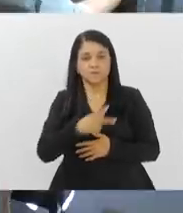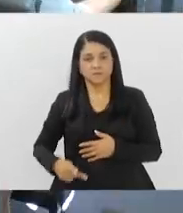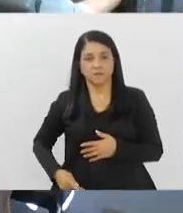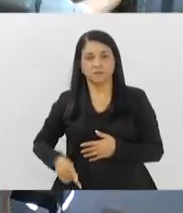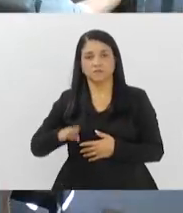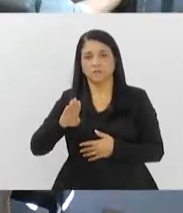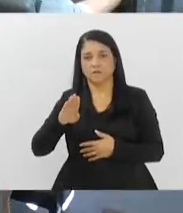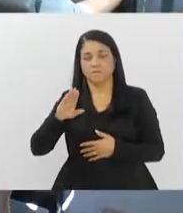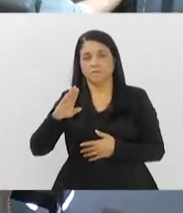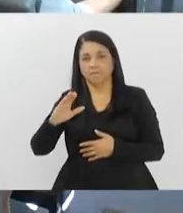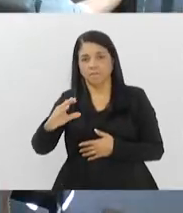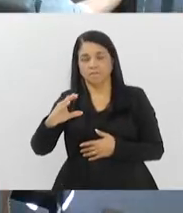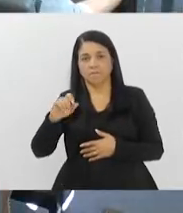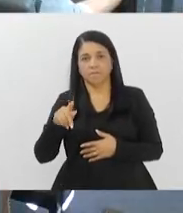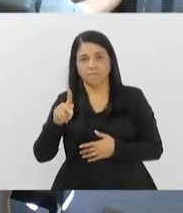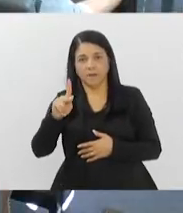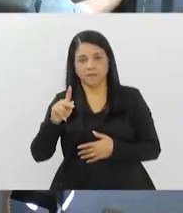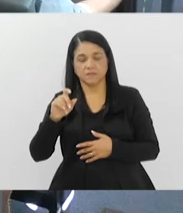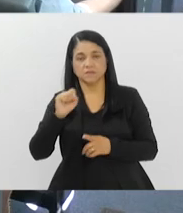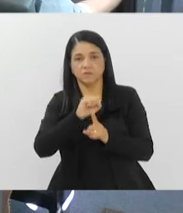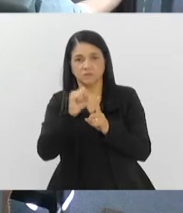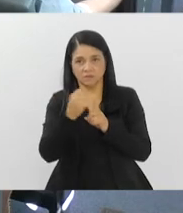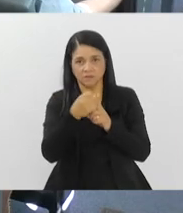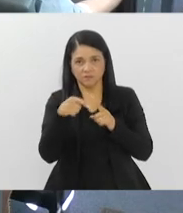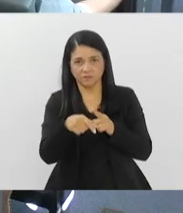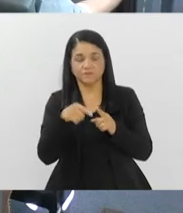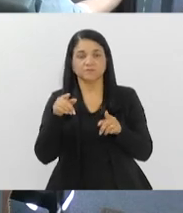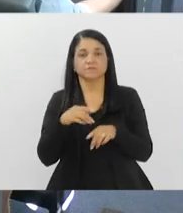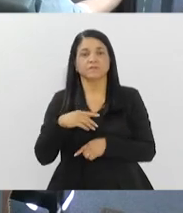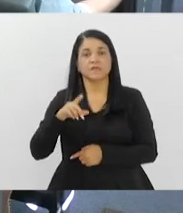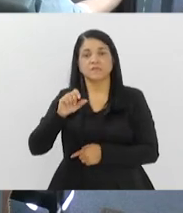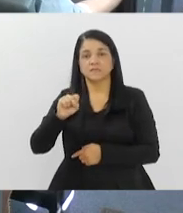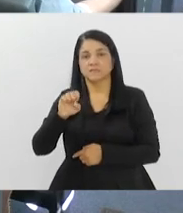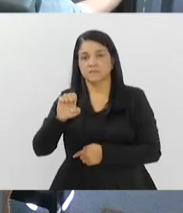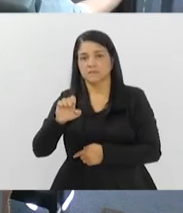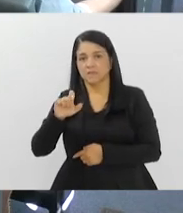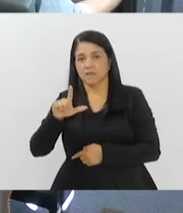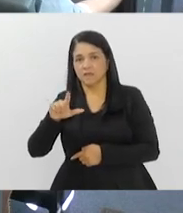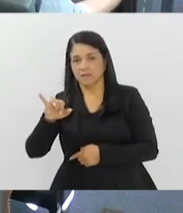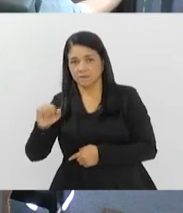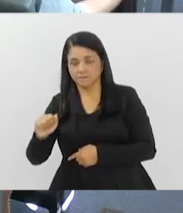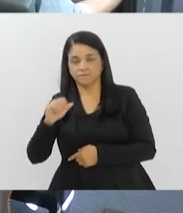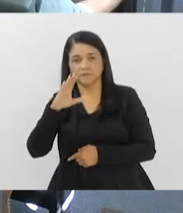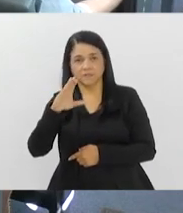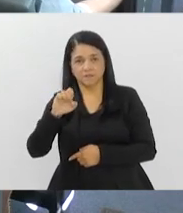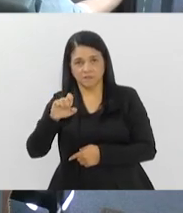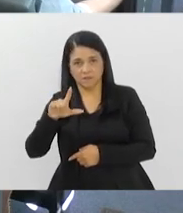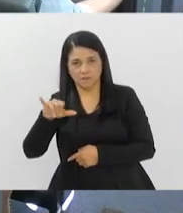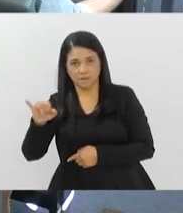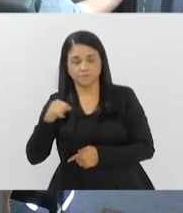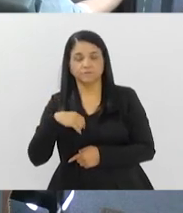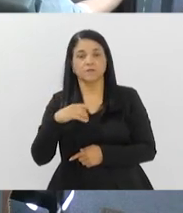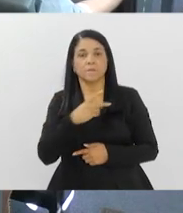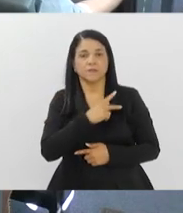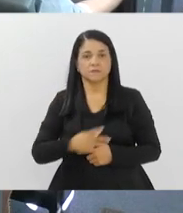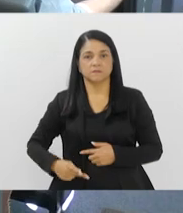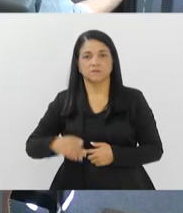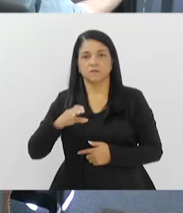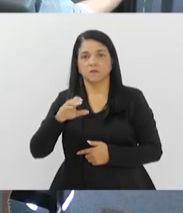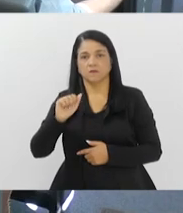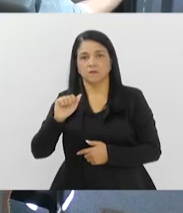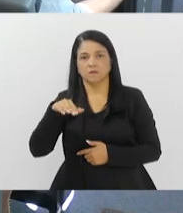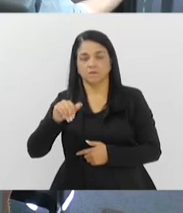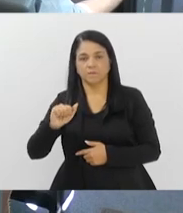Black Society School, Célia Domingues, presidente da Amebras, Cícero